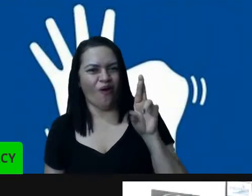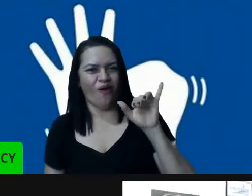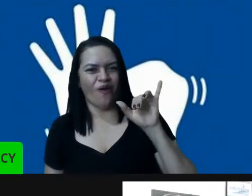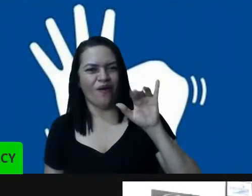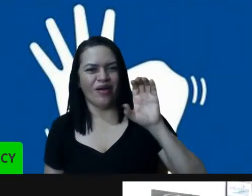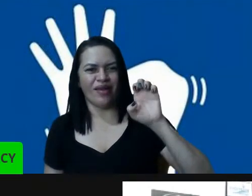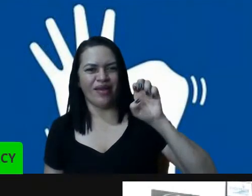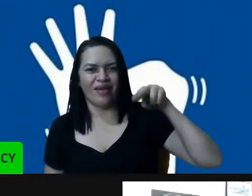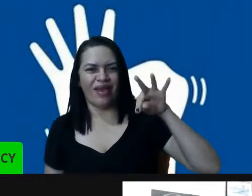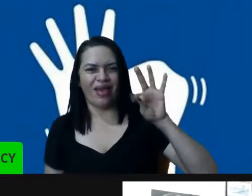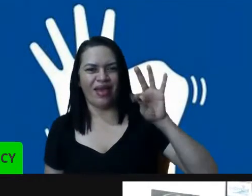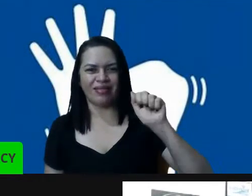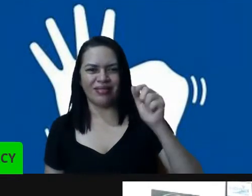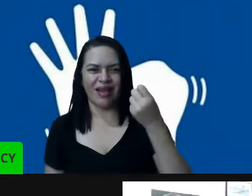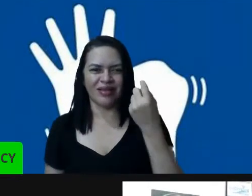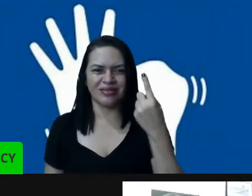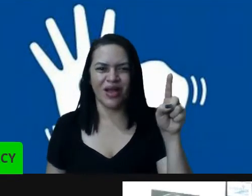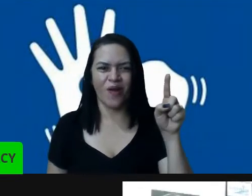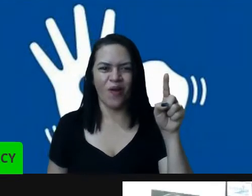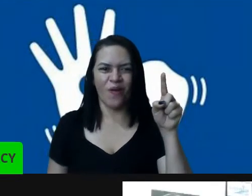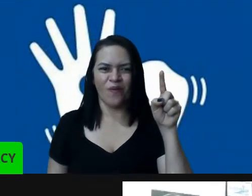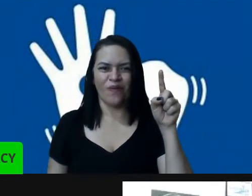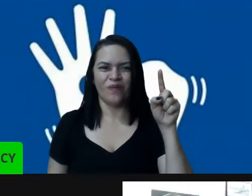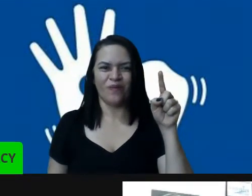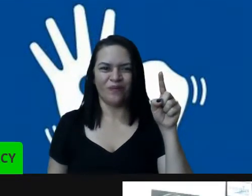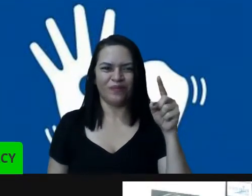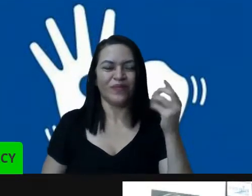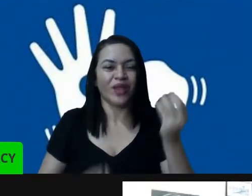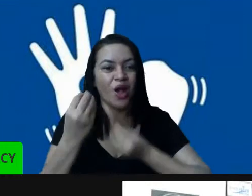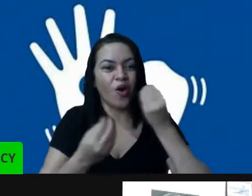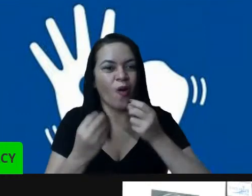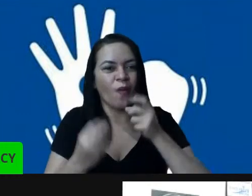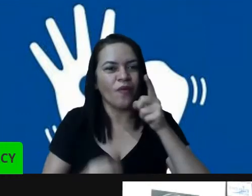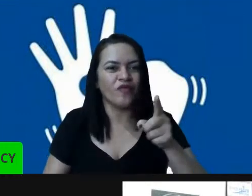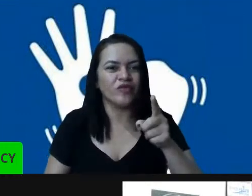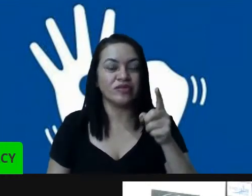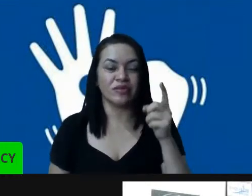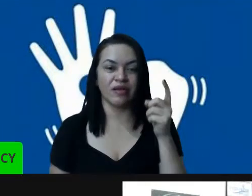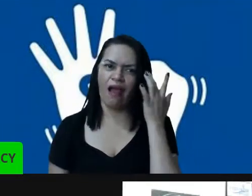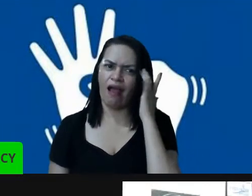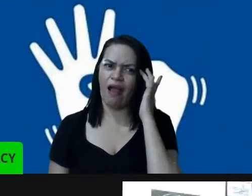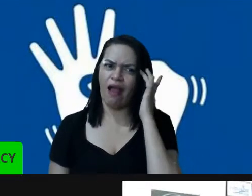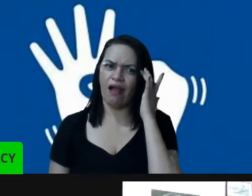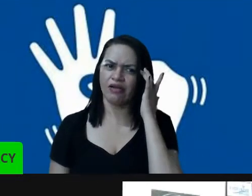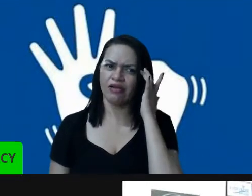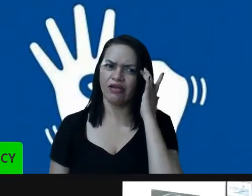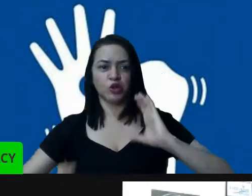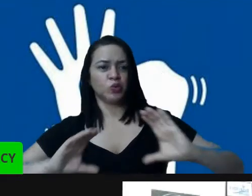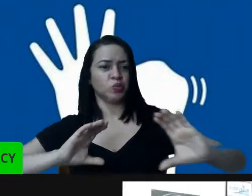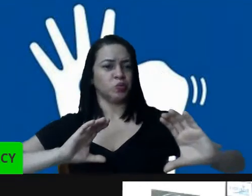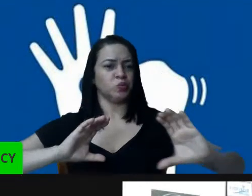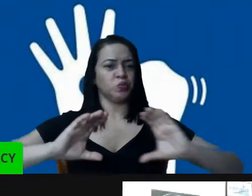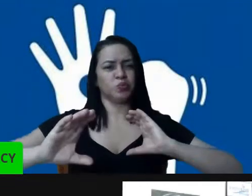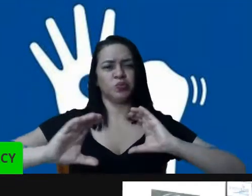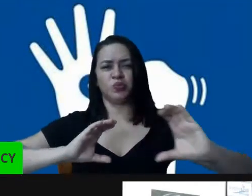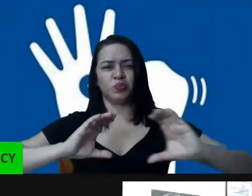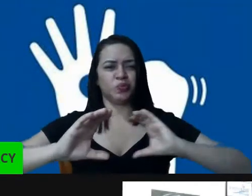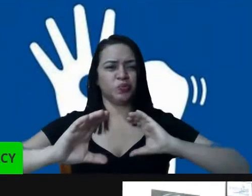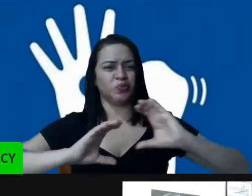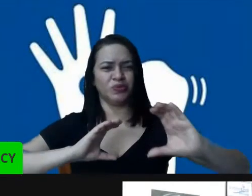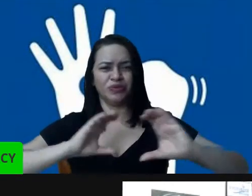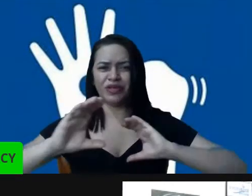tenta, de alguma forma, achar que está comunicando alguma coisa, quando na verdade você está sendo